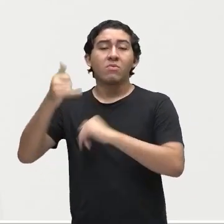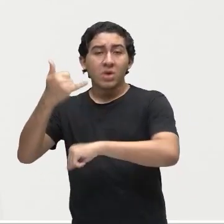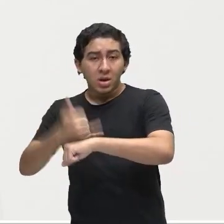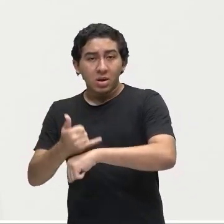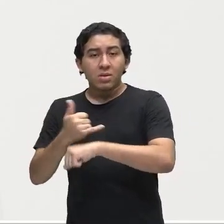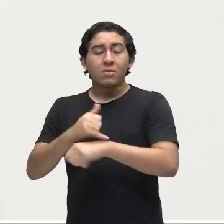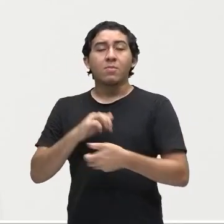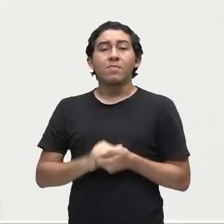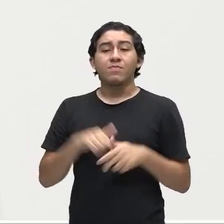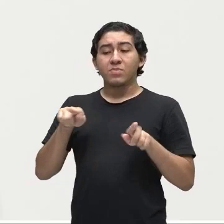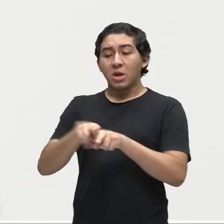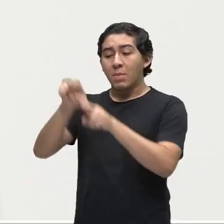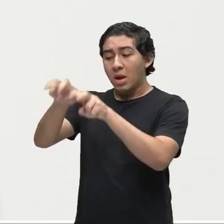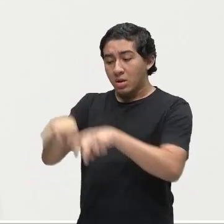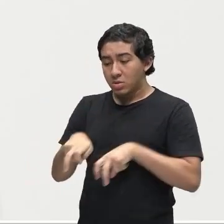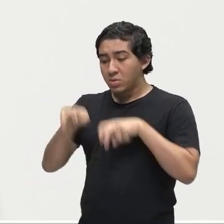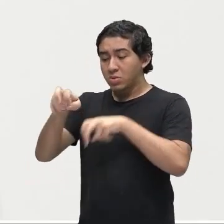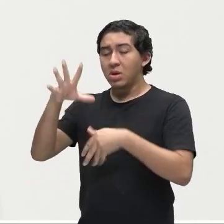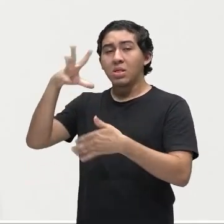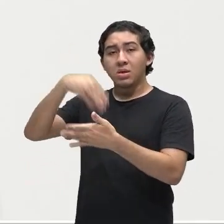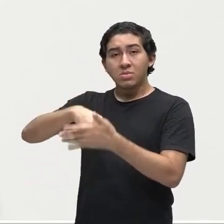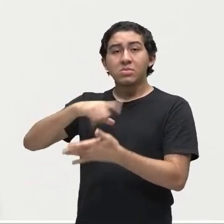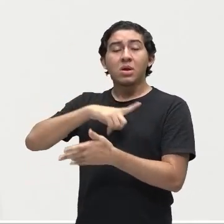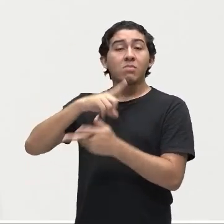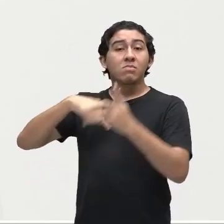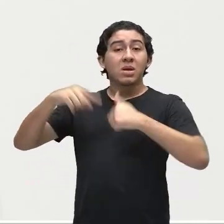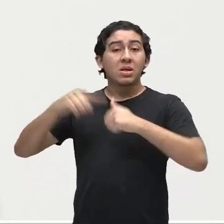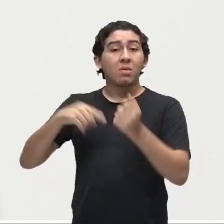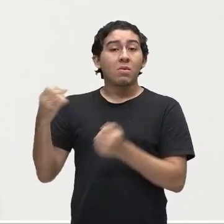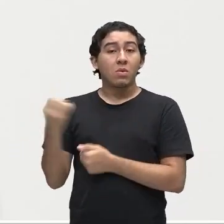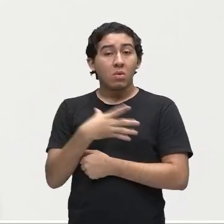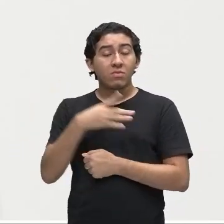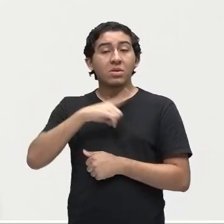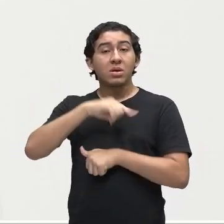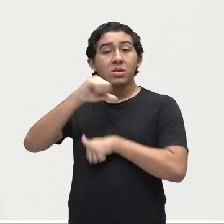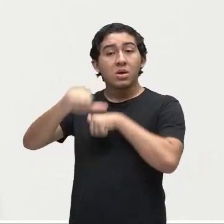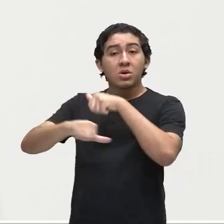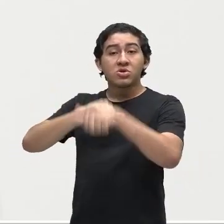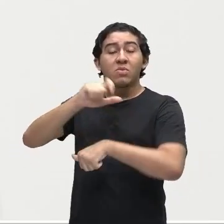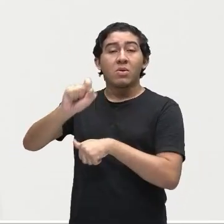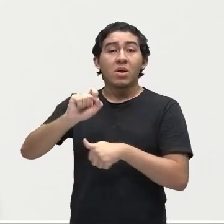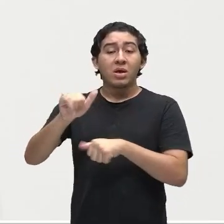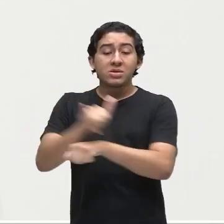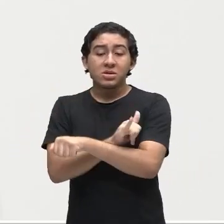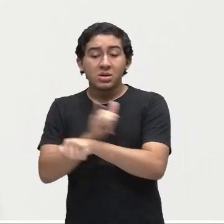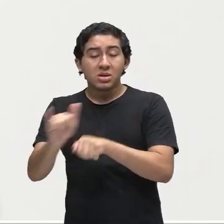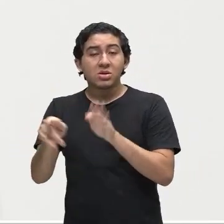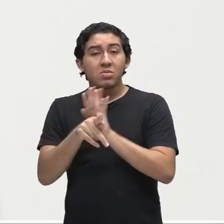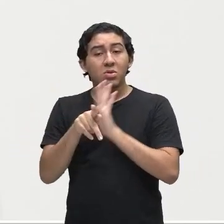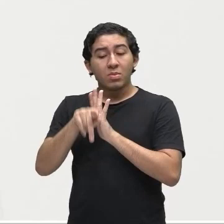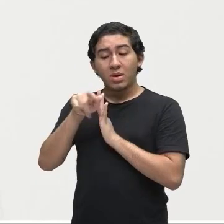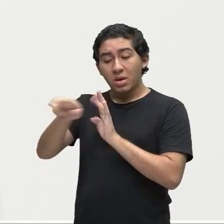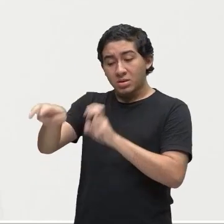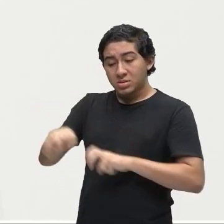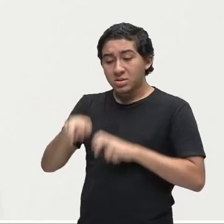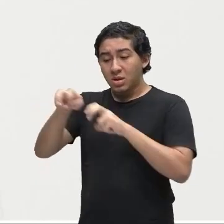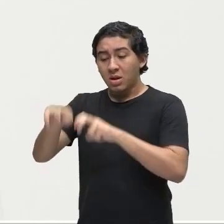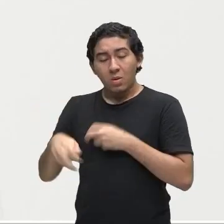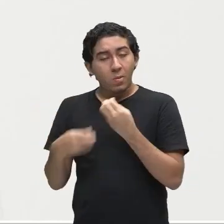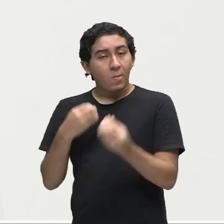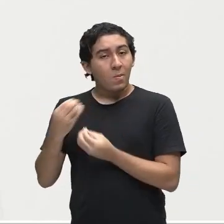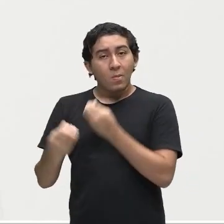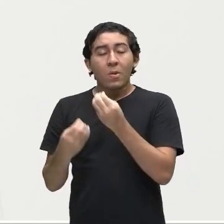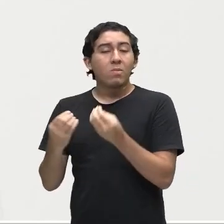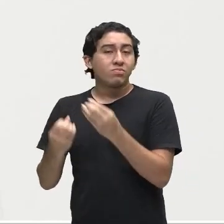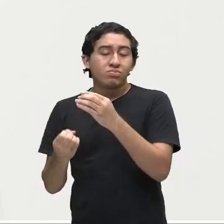agricultura novas ferramentas que iriam aí transformar as técnicas agrícolas, a forma de produzir. Por